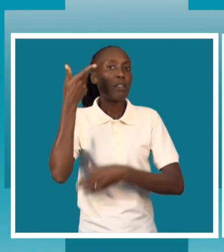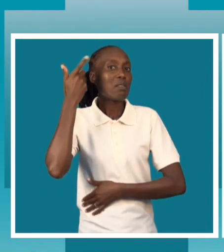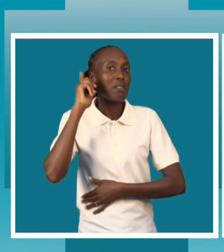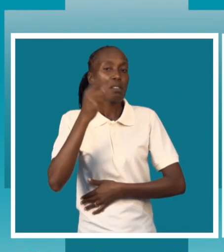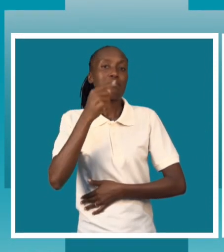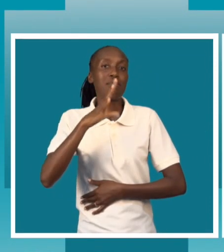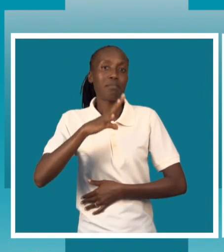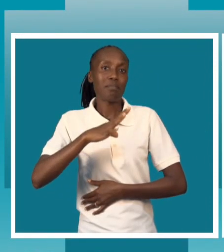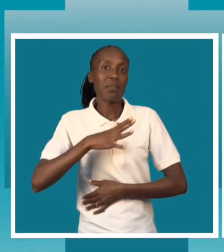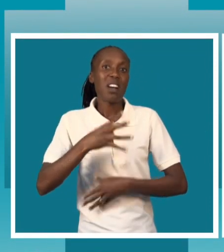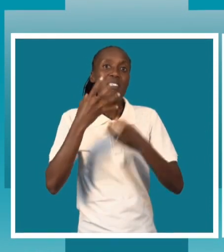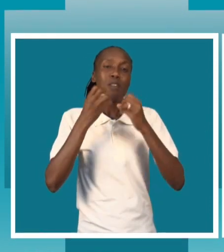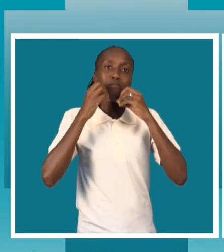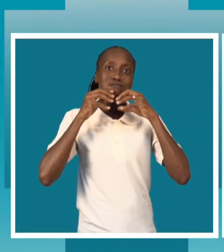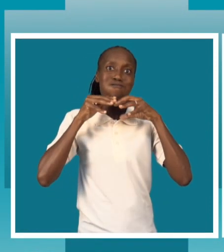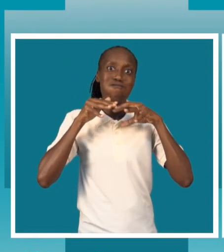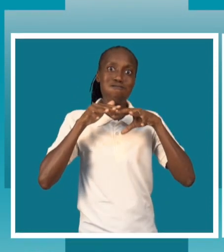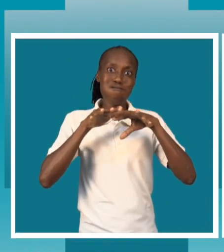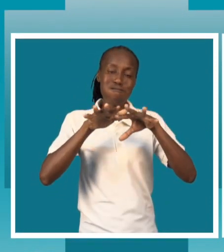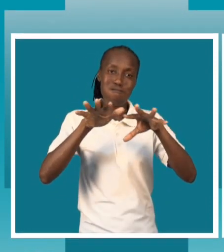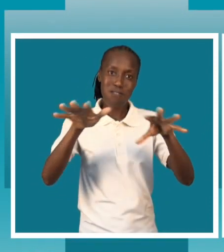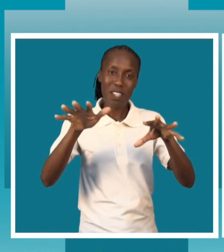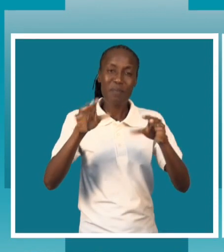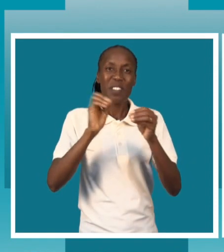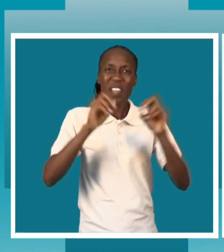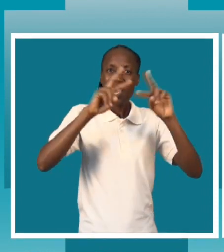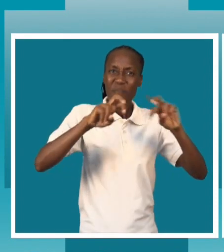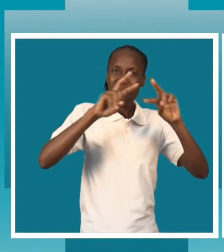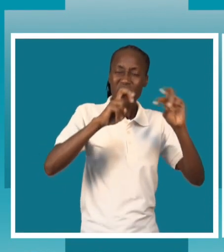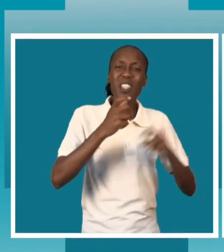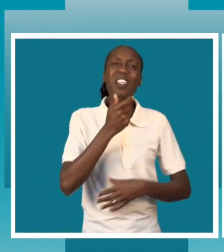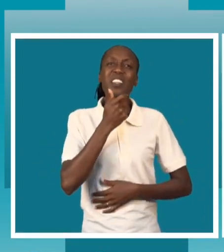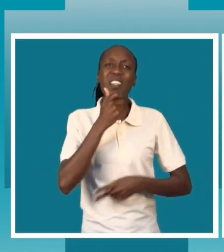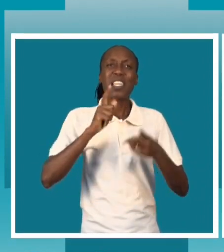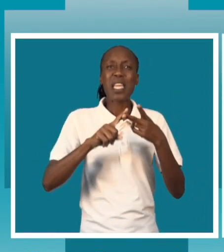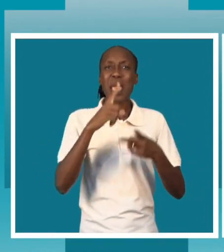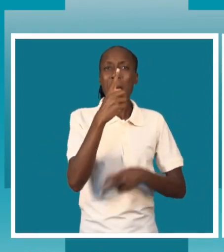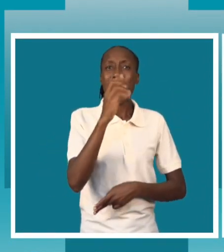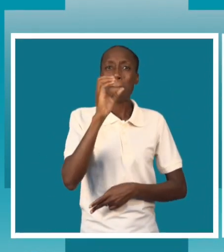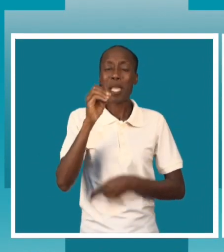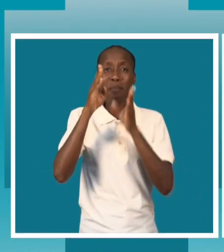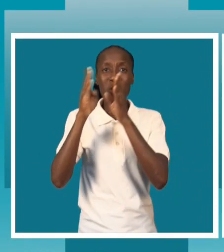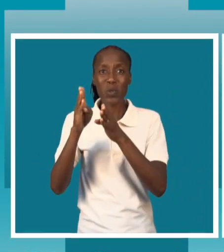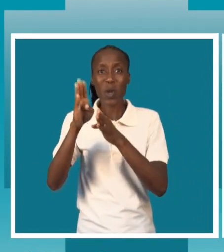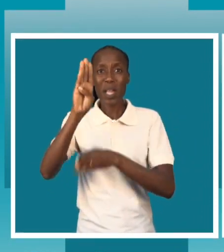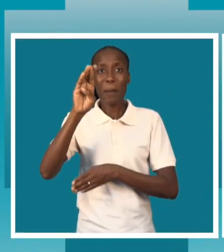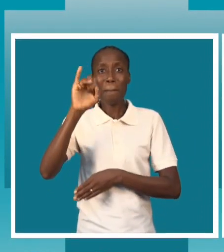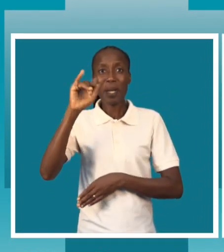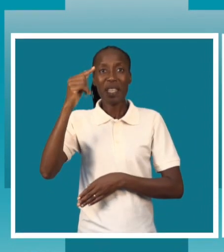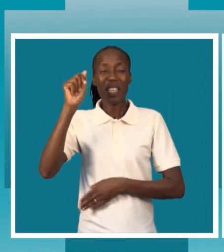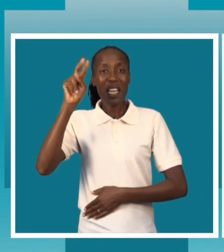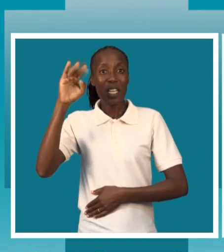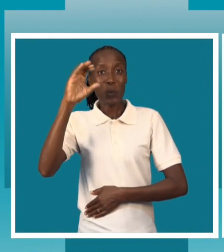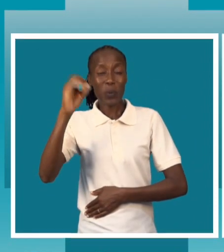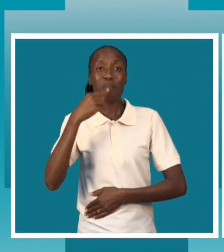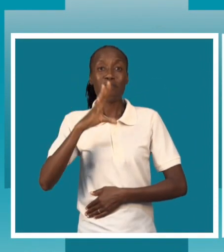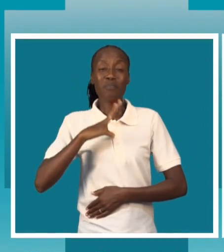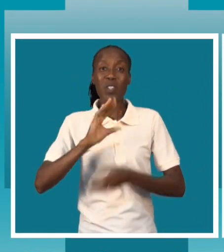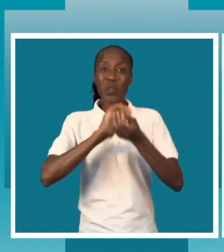termo tornou-se popular na Inglaterra depois de uma pesquisa feita com mil britânicos pela OnePol para a empresa de segurança